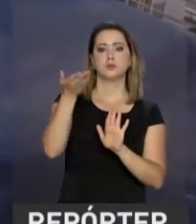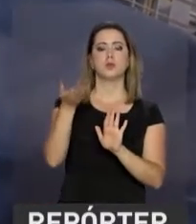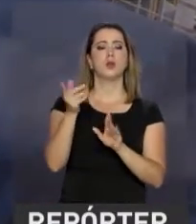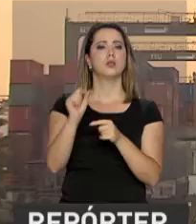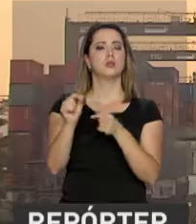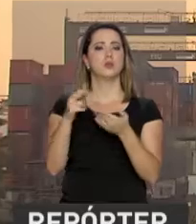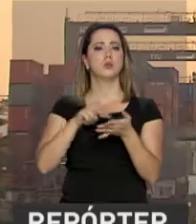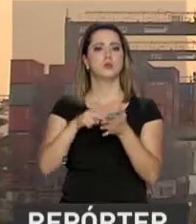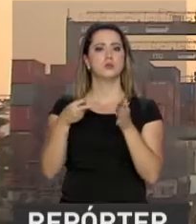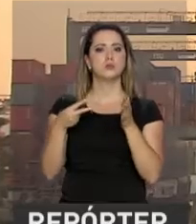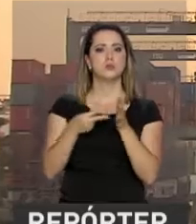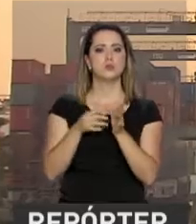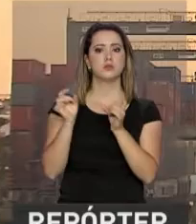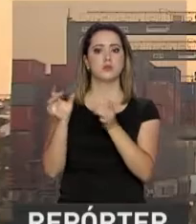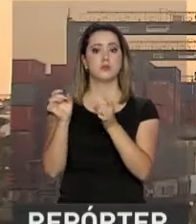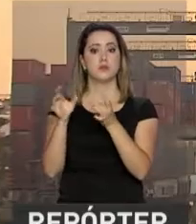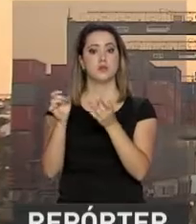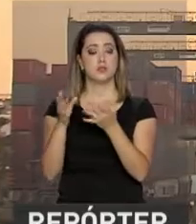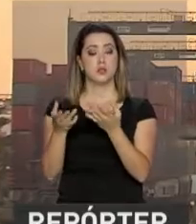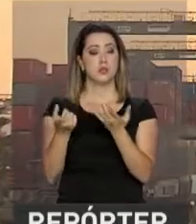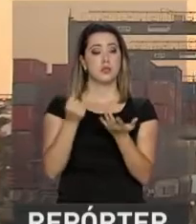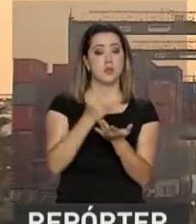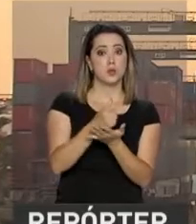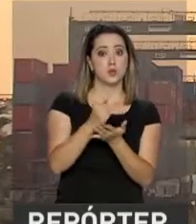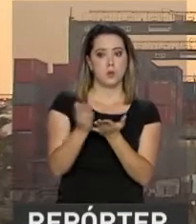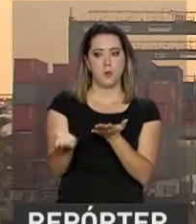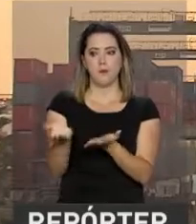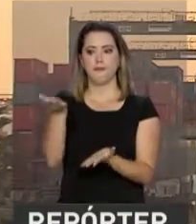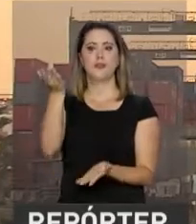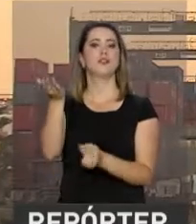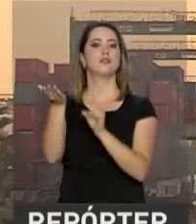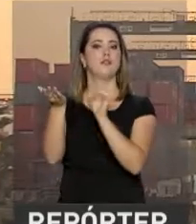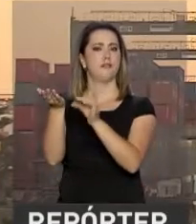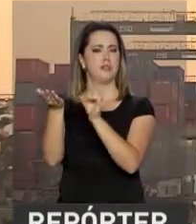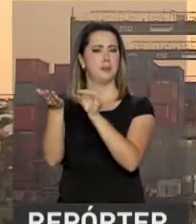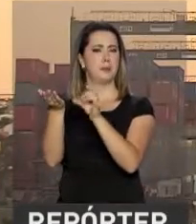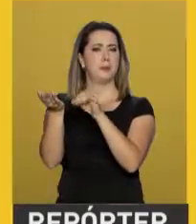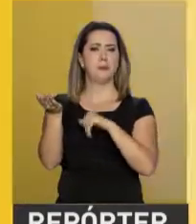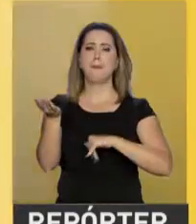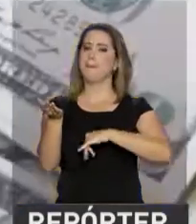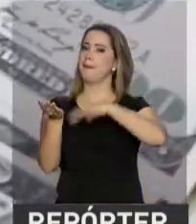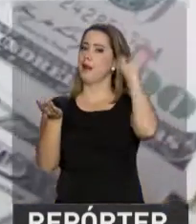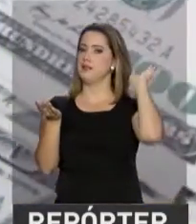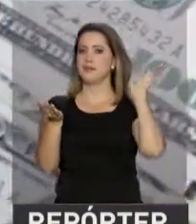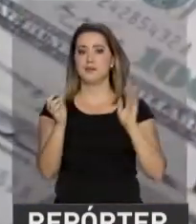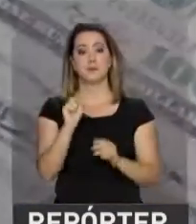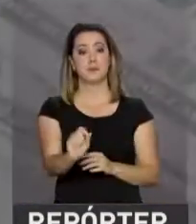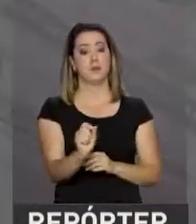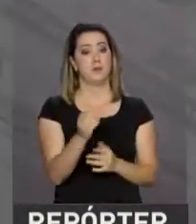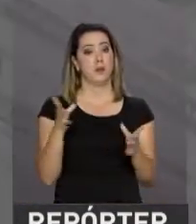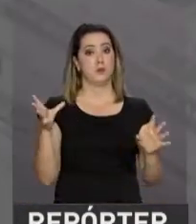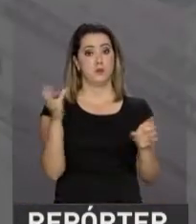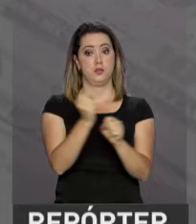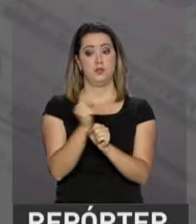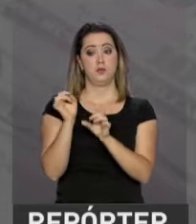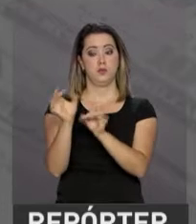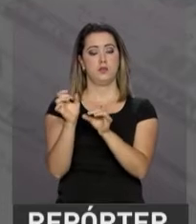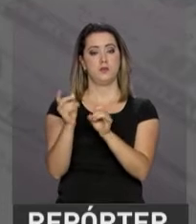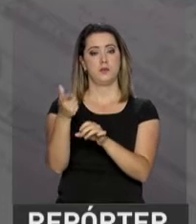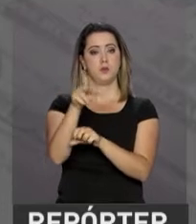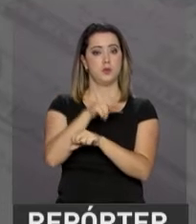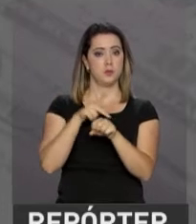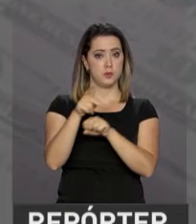agosto, ou seja, as exportações brasileiras superaram as importações. O saldo das vendas do Brasil para